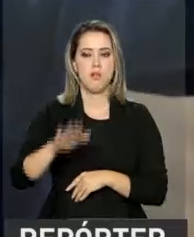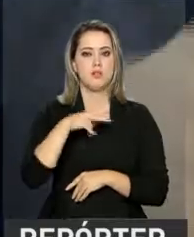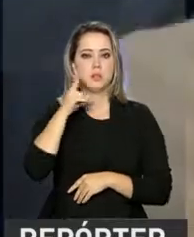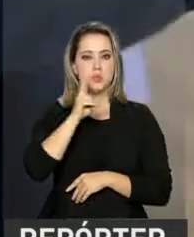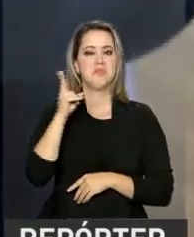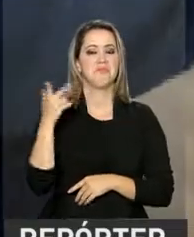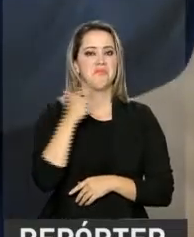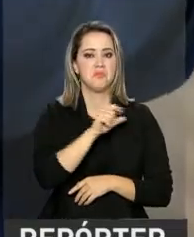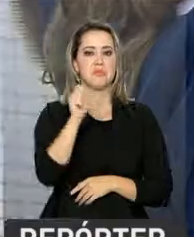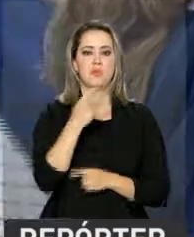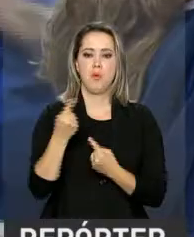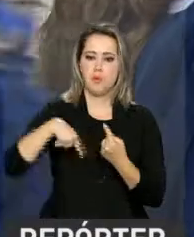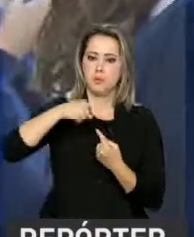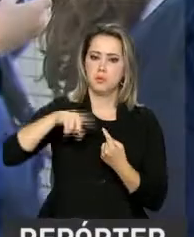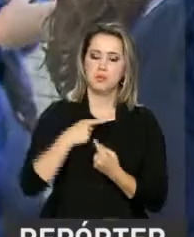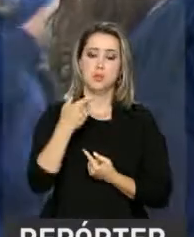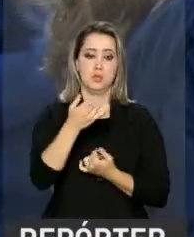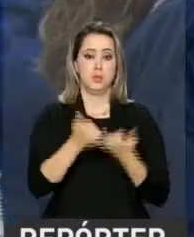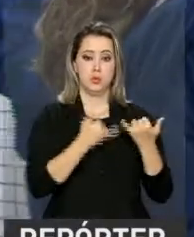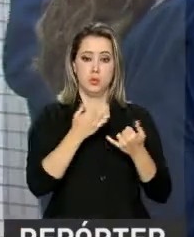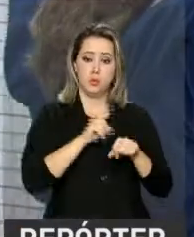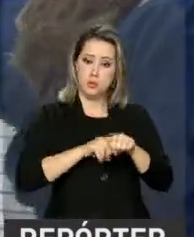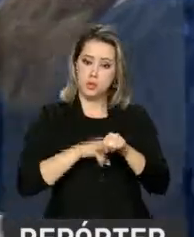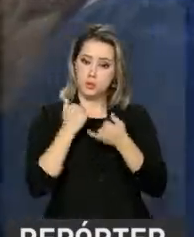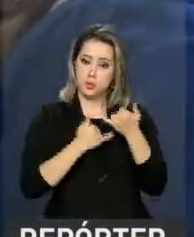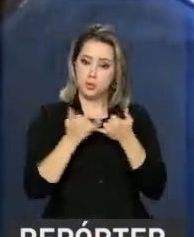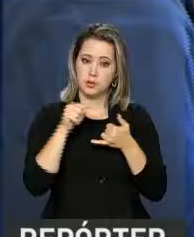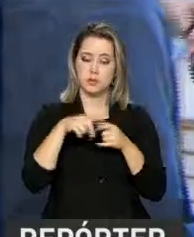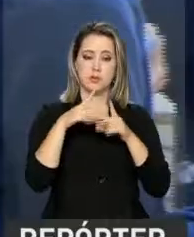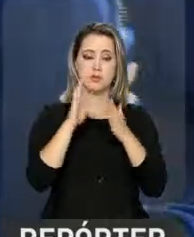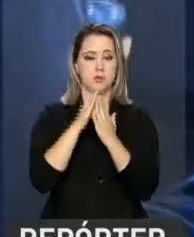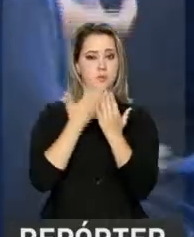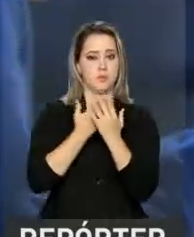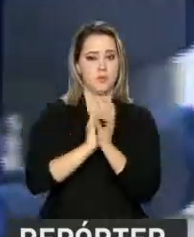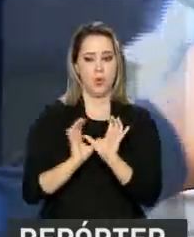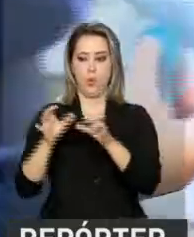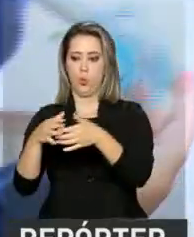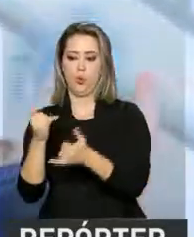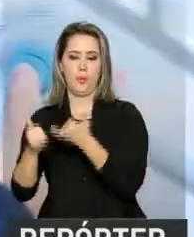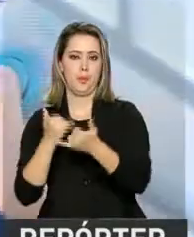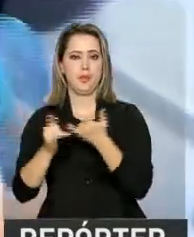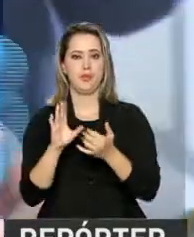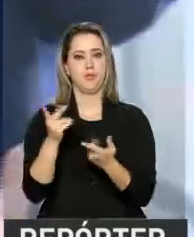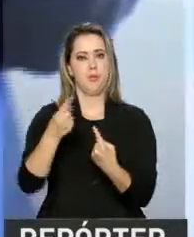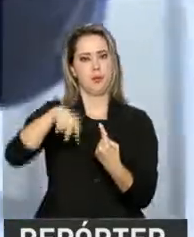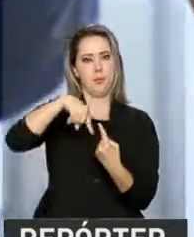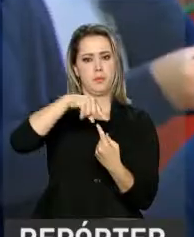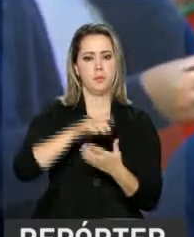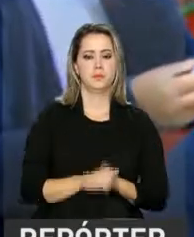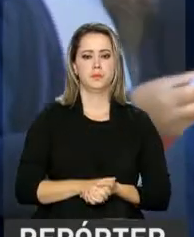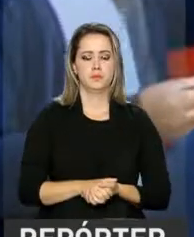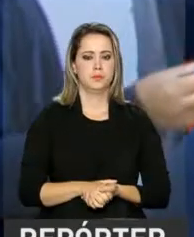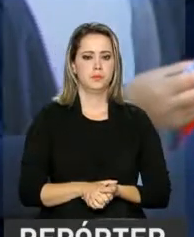discos giratórios o intervalo desta escola em brasília não foi de se passar um grupo se divertindo com os reds sinners